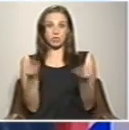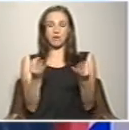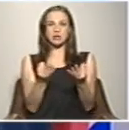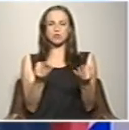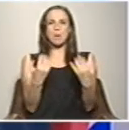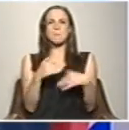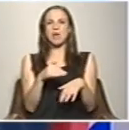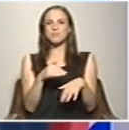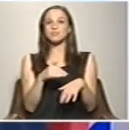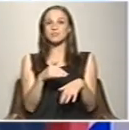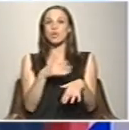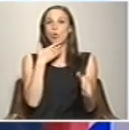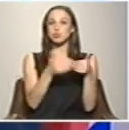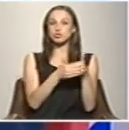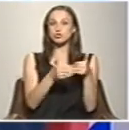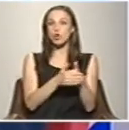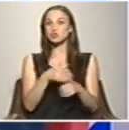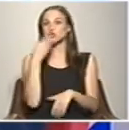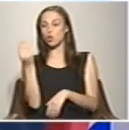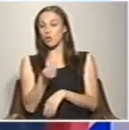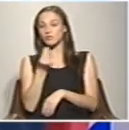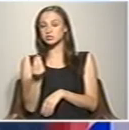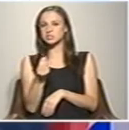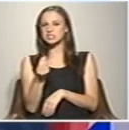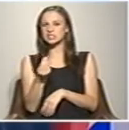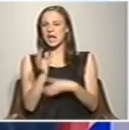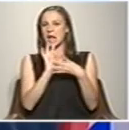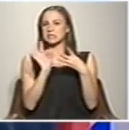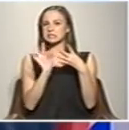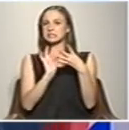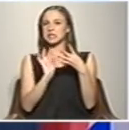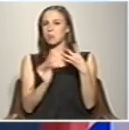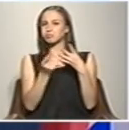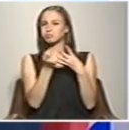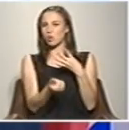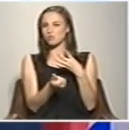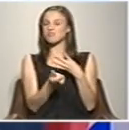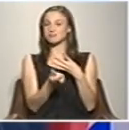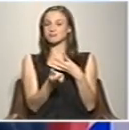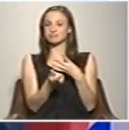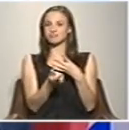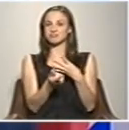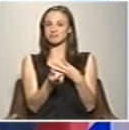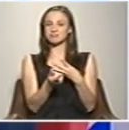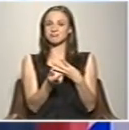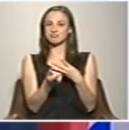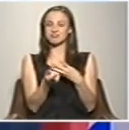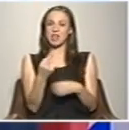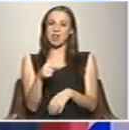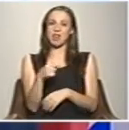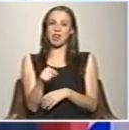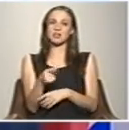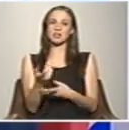entre velhos e novos, há poucas características que nós possamos assegurar, assim, no